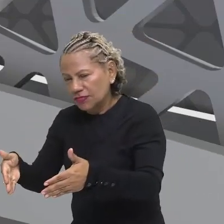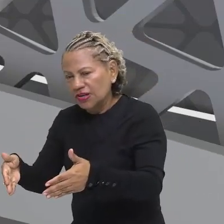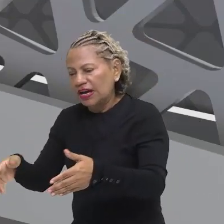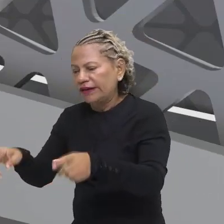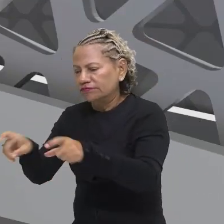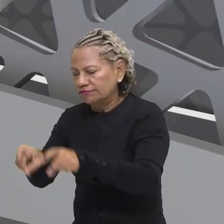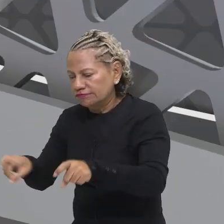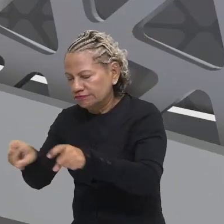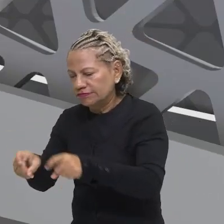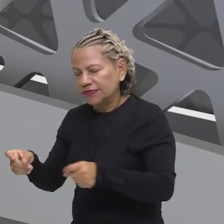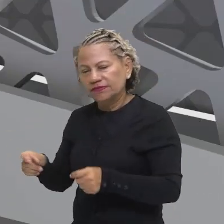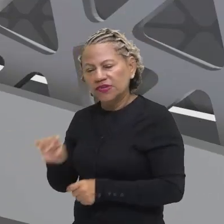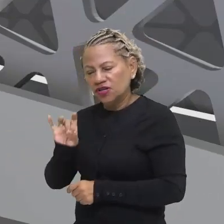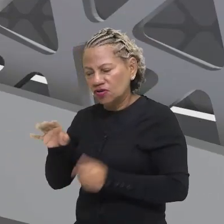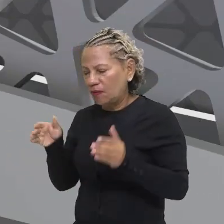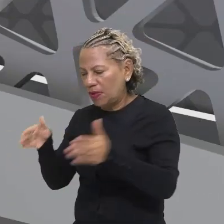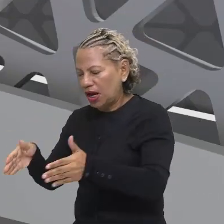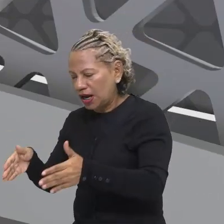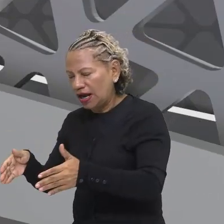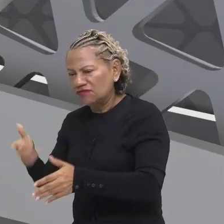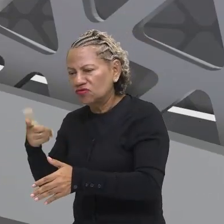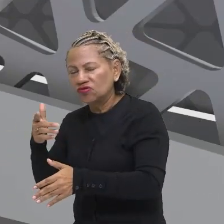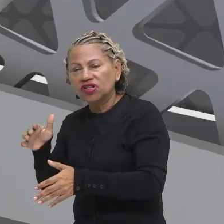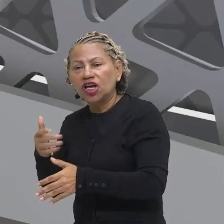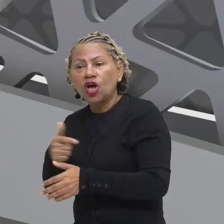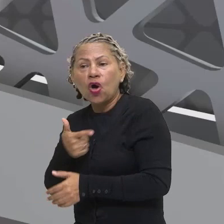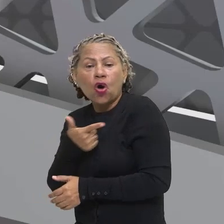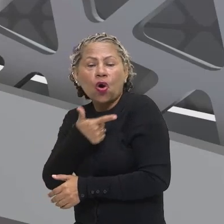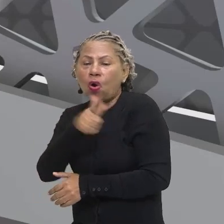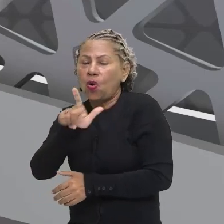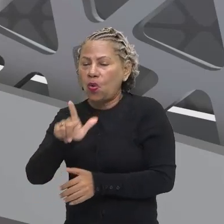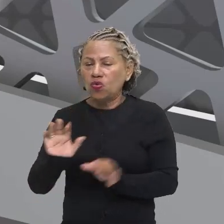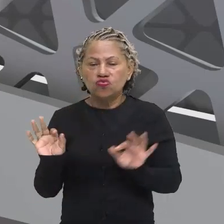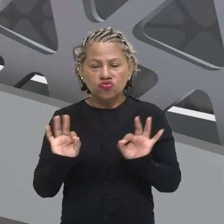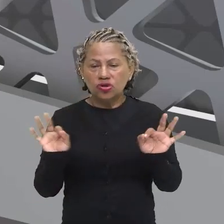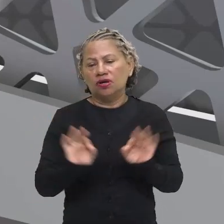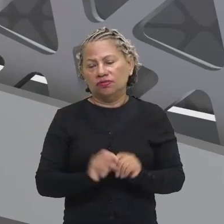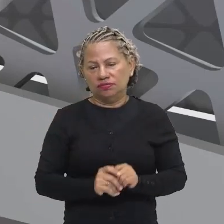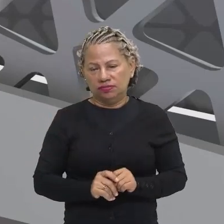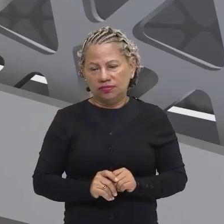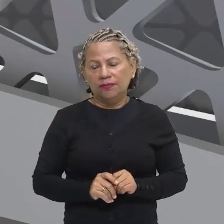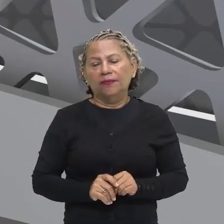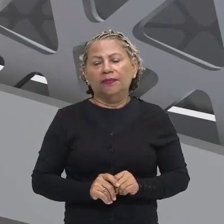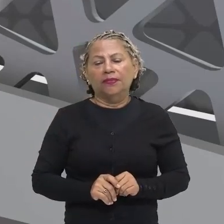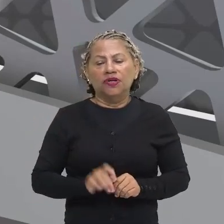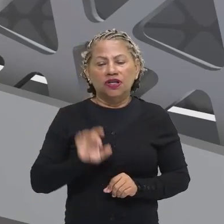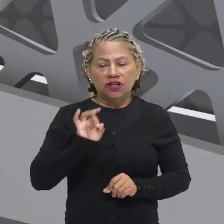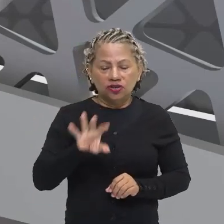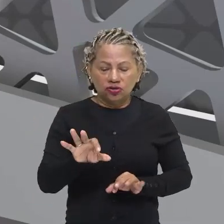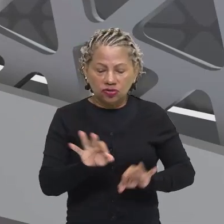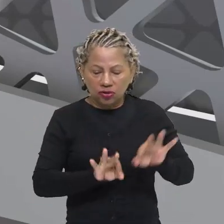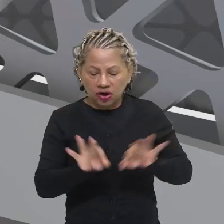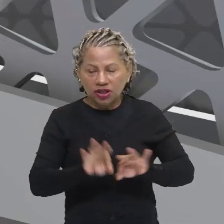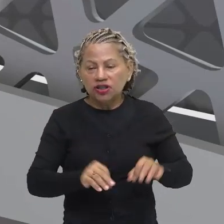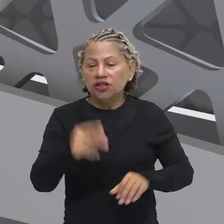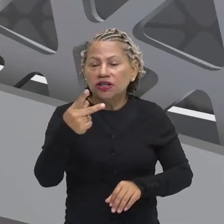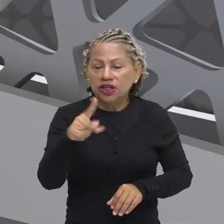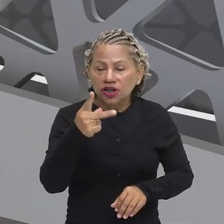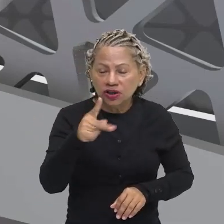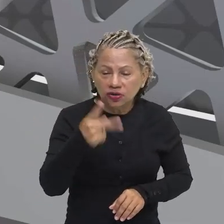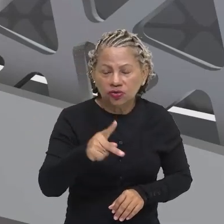computadores, internet, música popular brasileira, ele vai organizar o algoritmo da